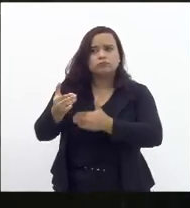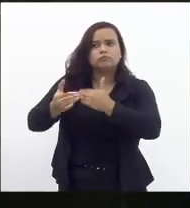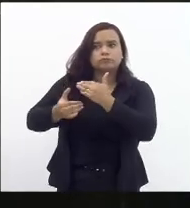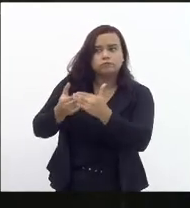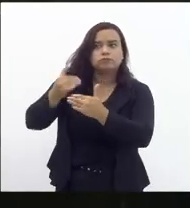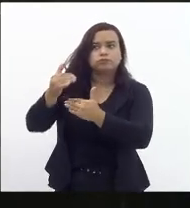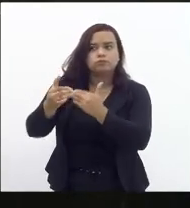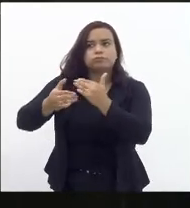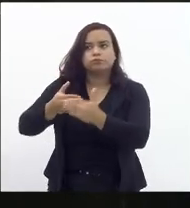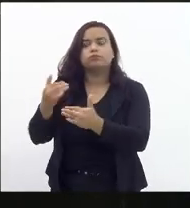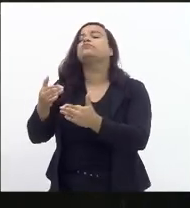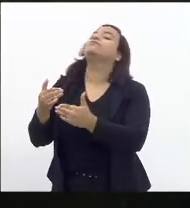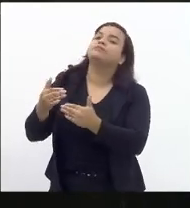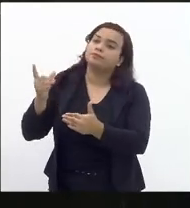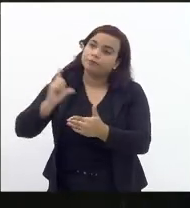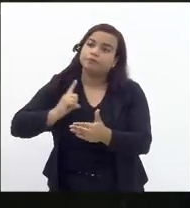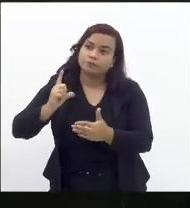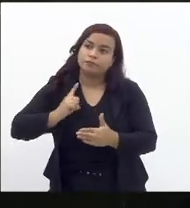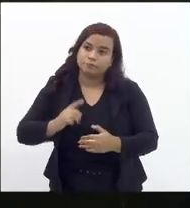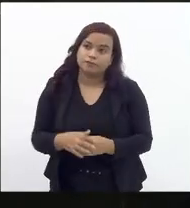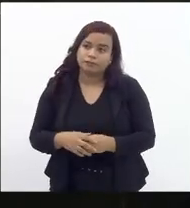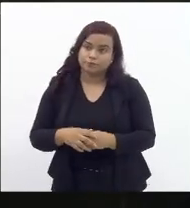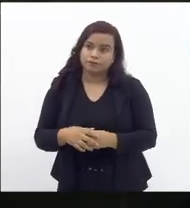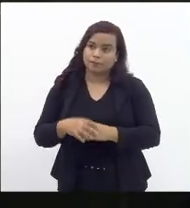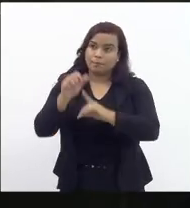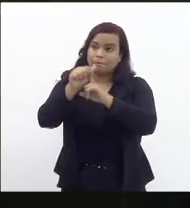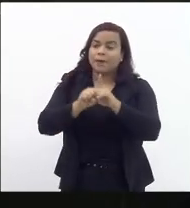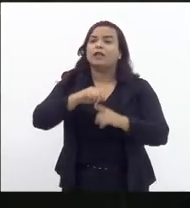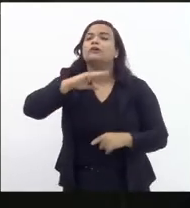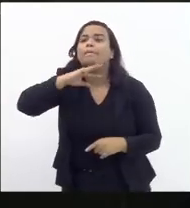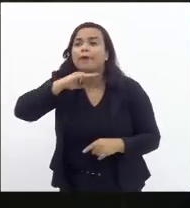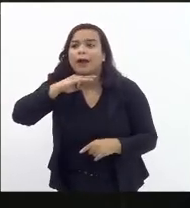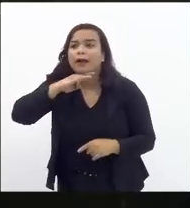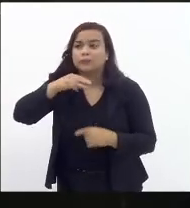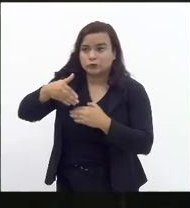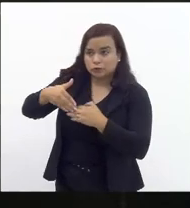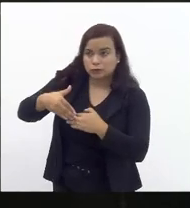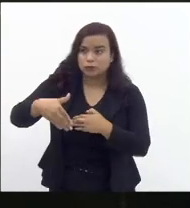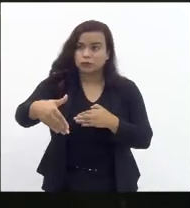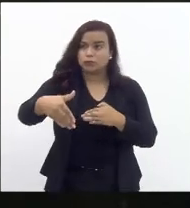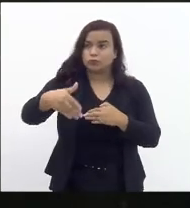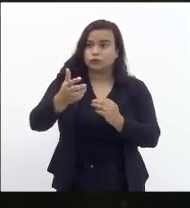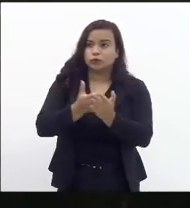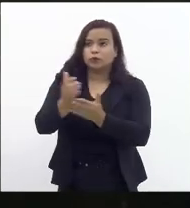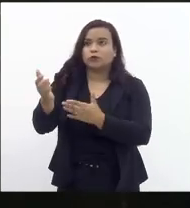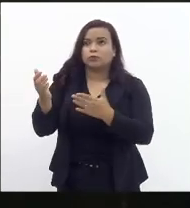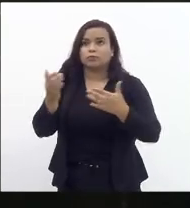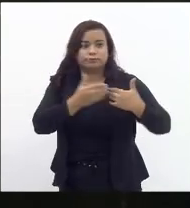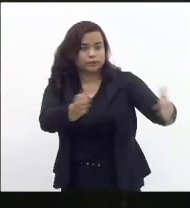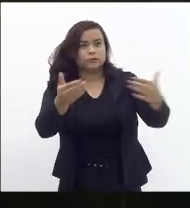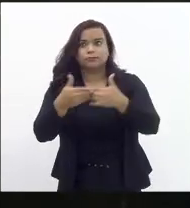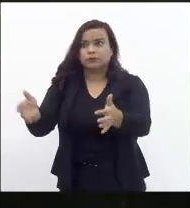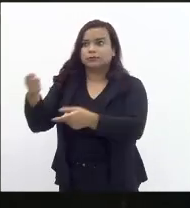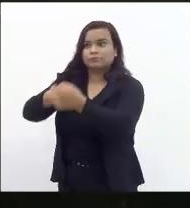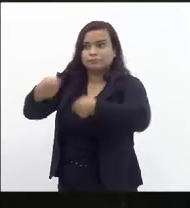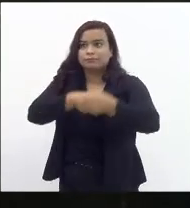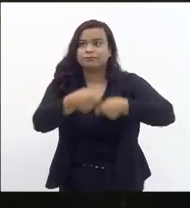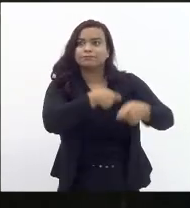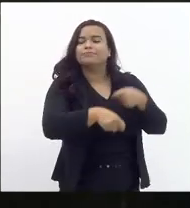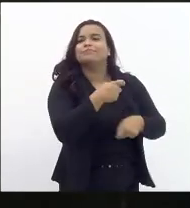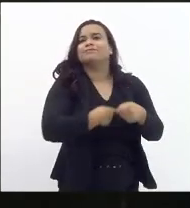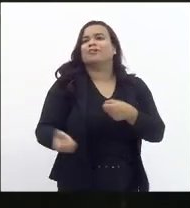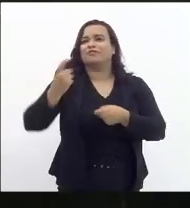primeiro, a partir do mês de março, né? Uma abertura na economia, pelo